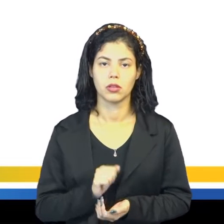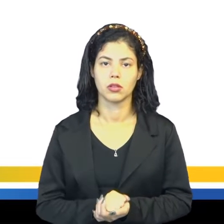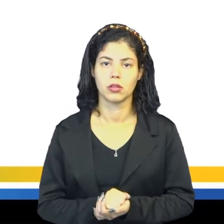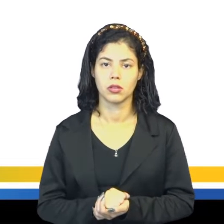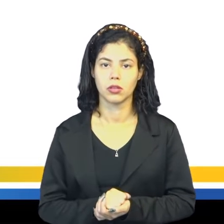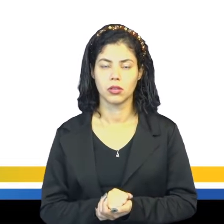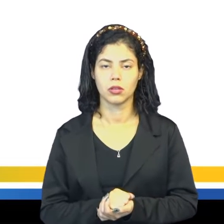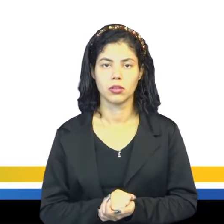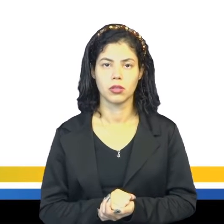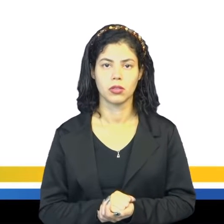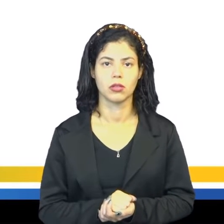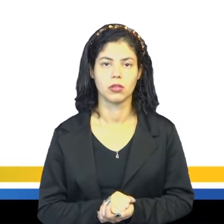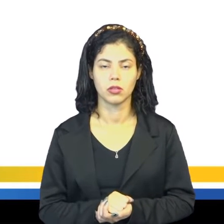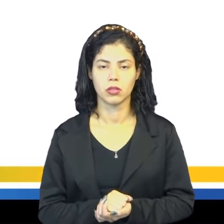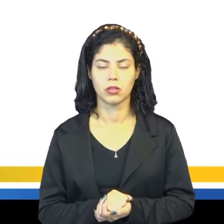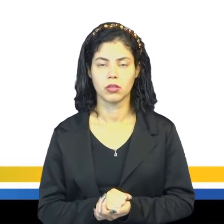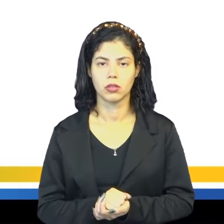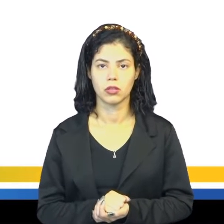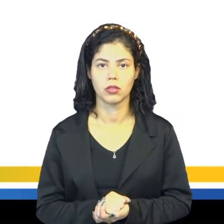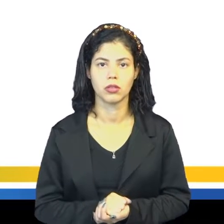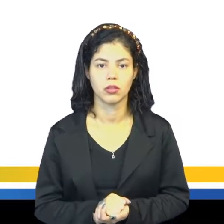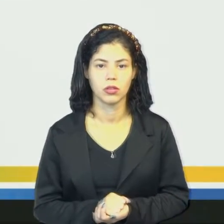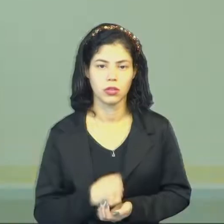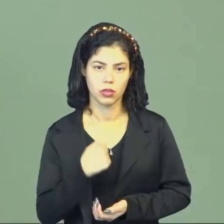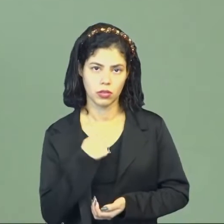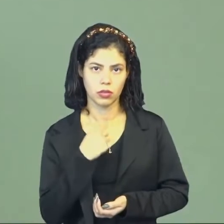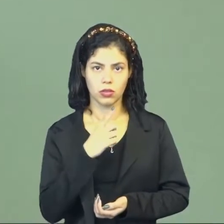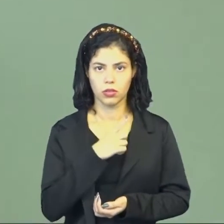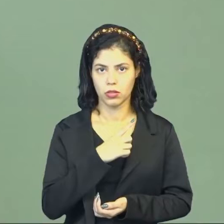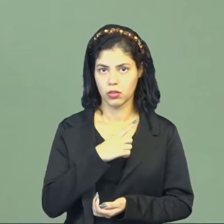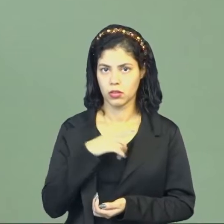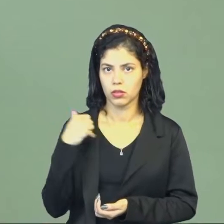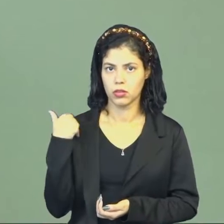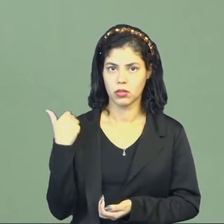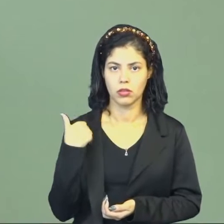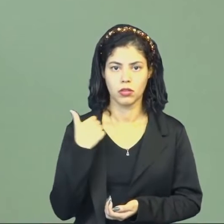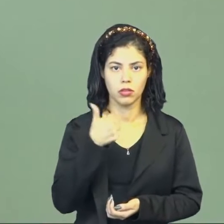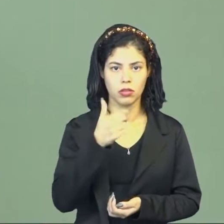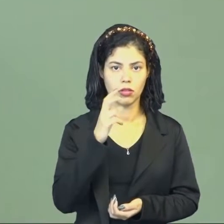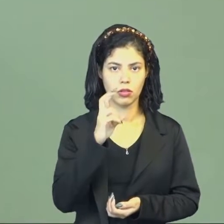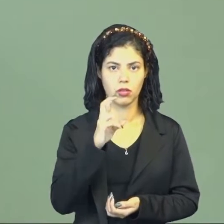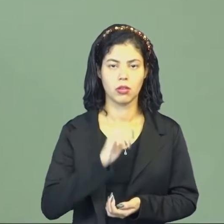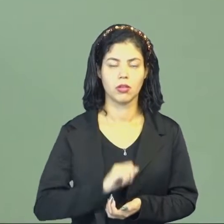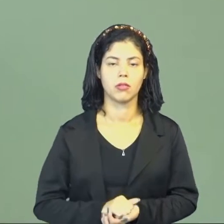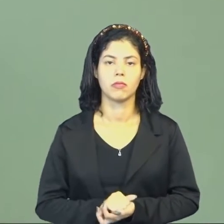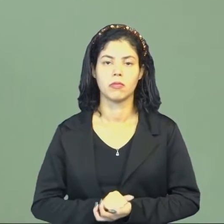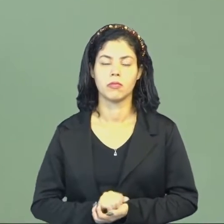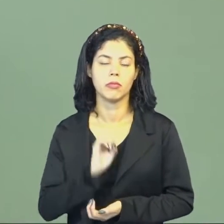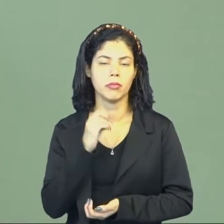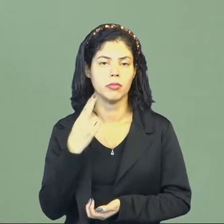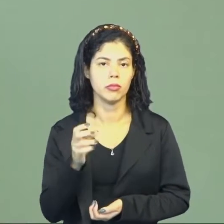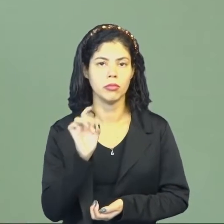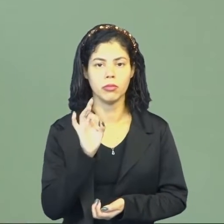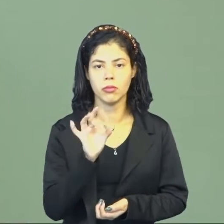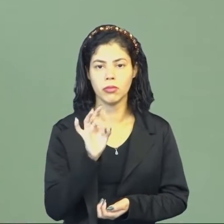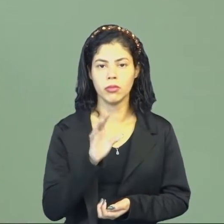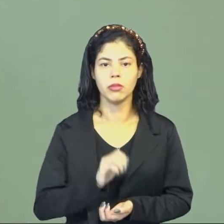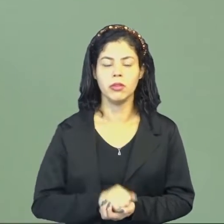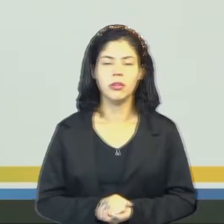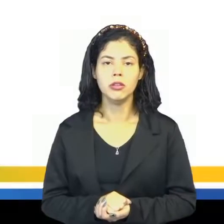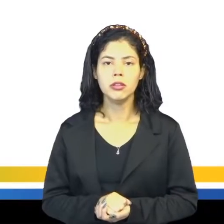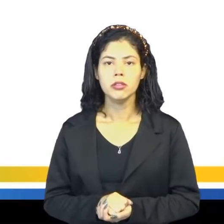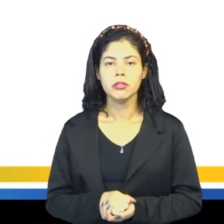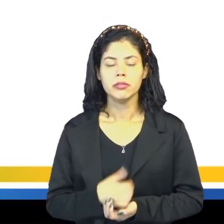am number years old. Por exemplo, eu tenho 15 anos de idade, né? Ou então você somente